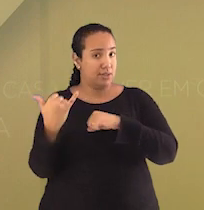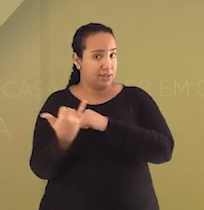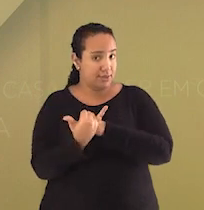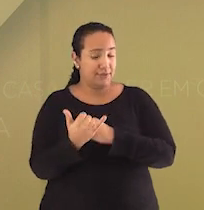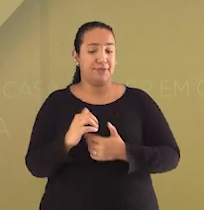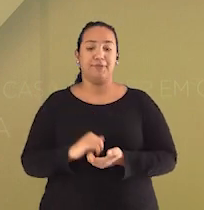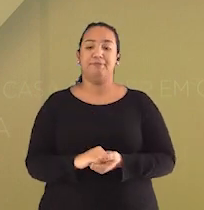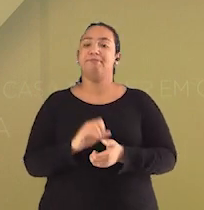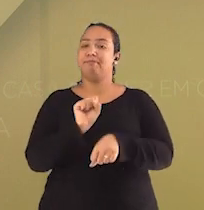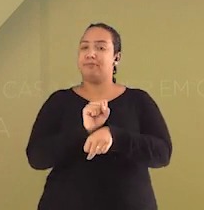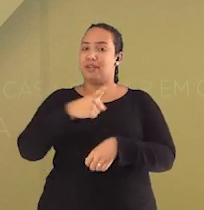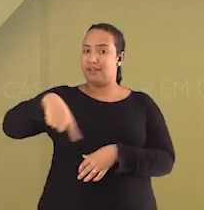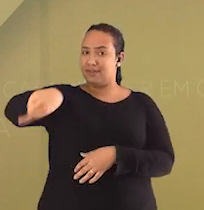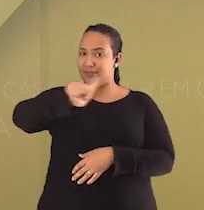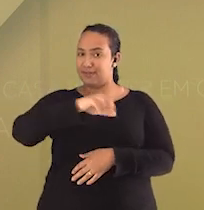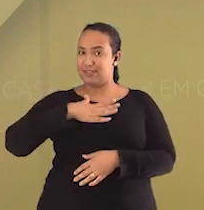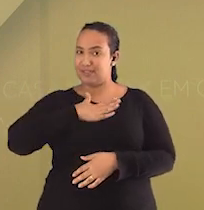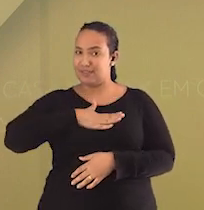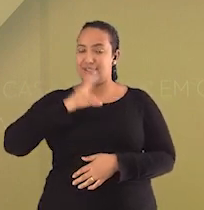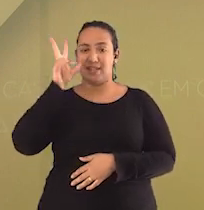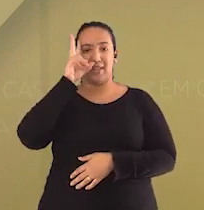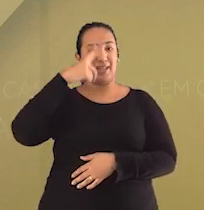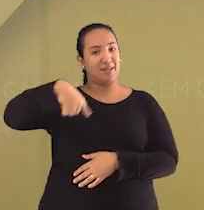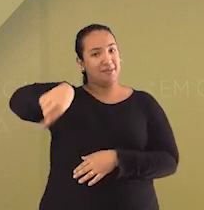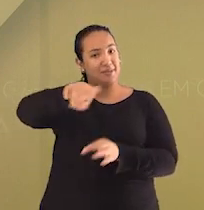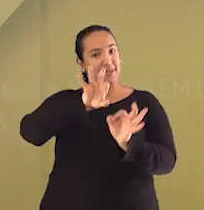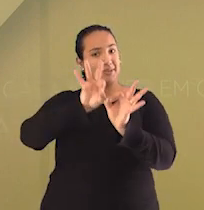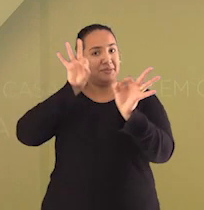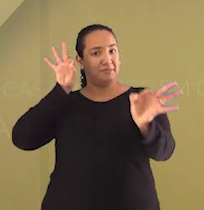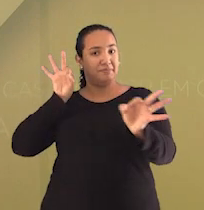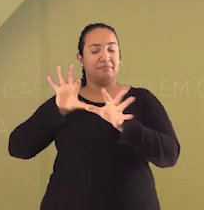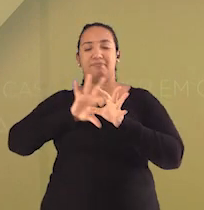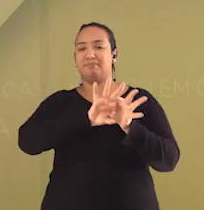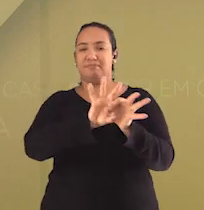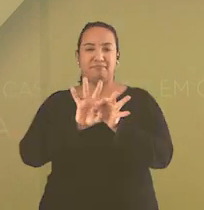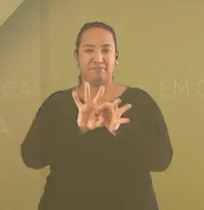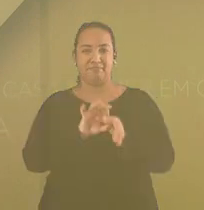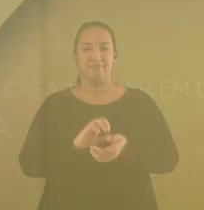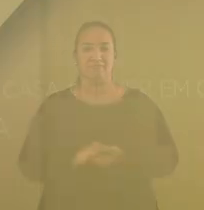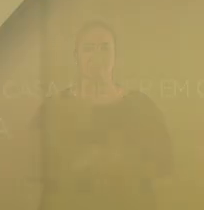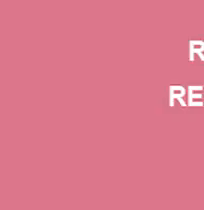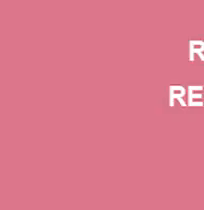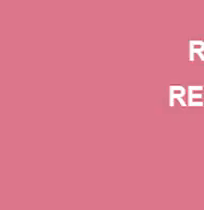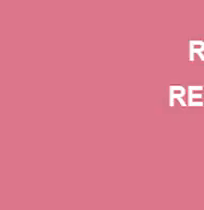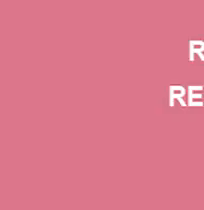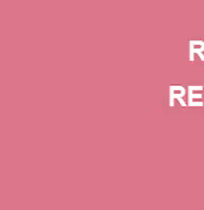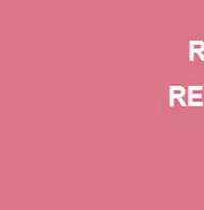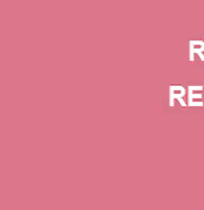Espero que tenham gostado. Lembrem-se, mesmo distantes, estamos juntos.